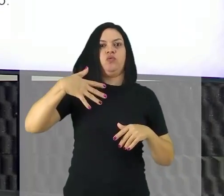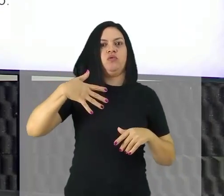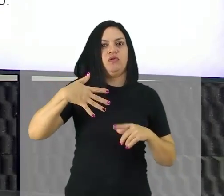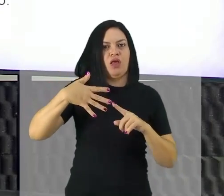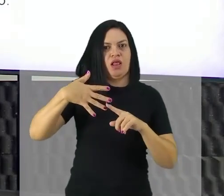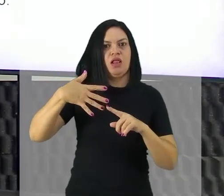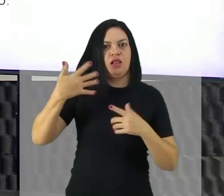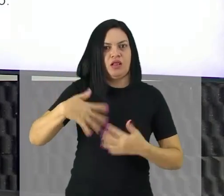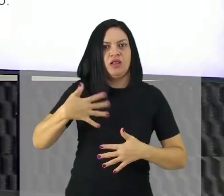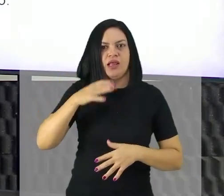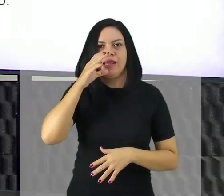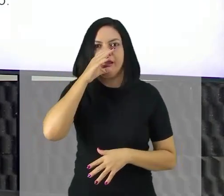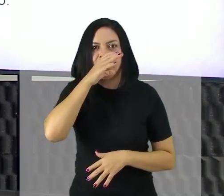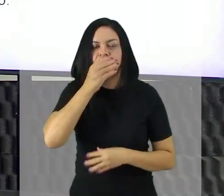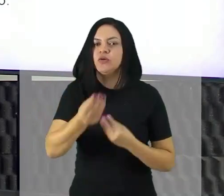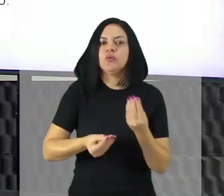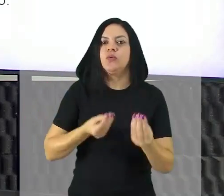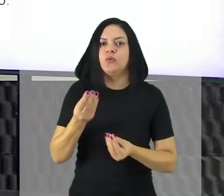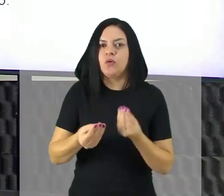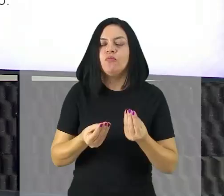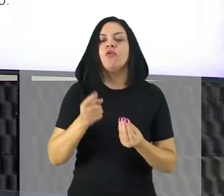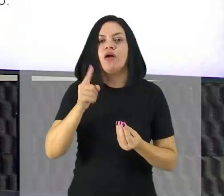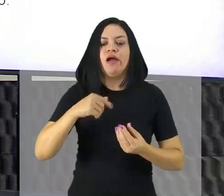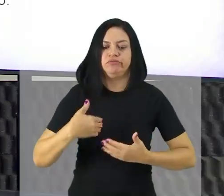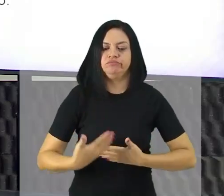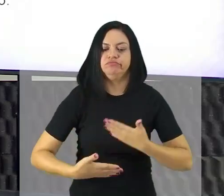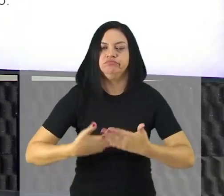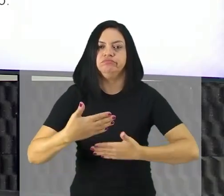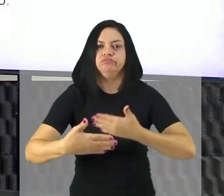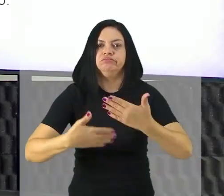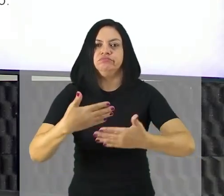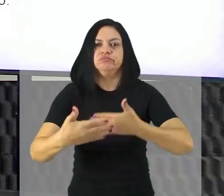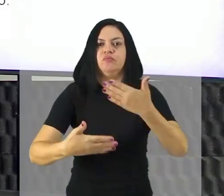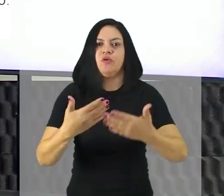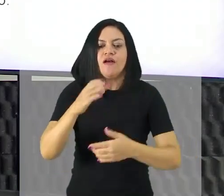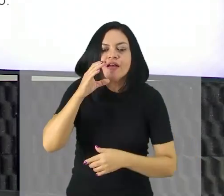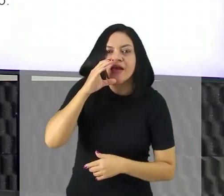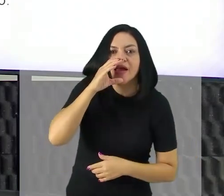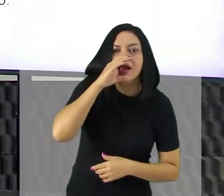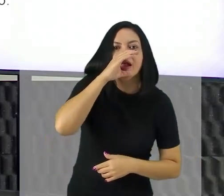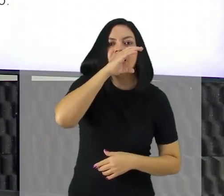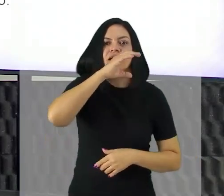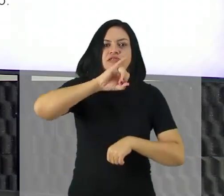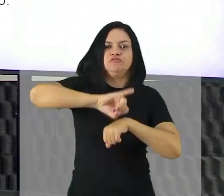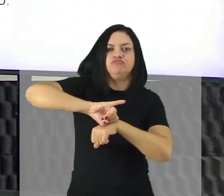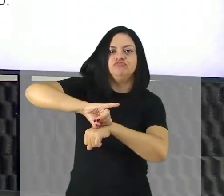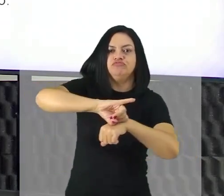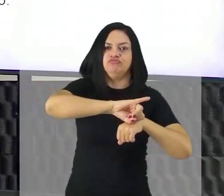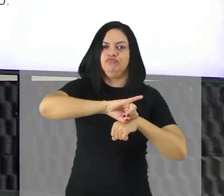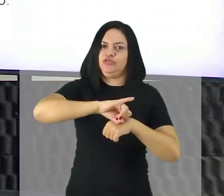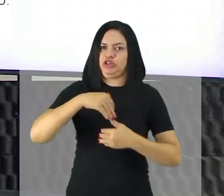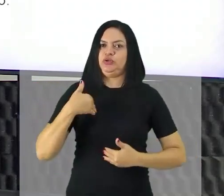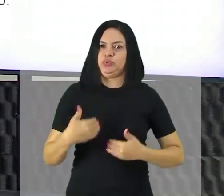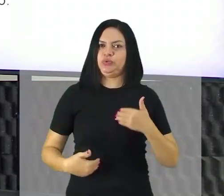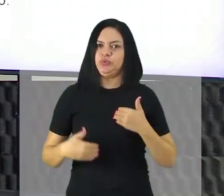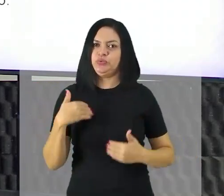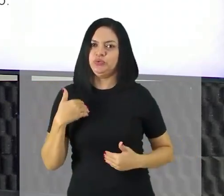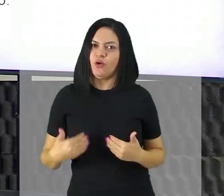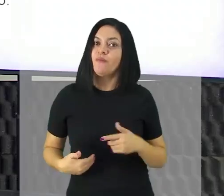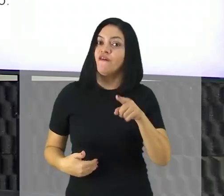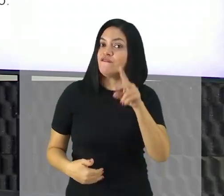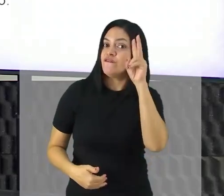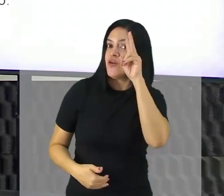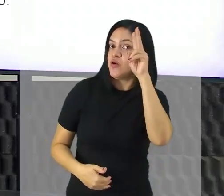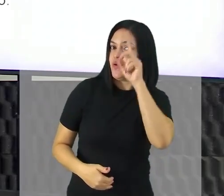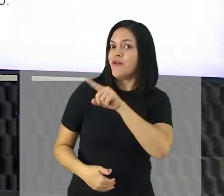queima? Esses são os processos de aquecimento dos corpos, tá? Que eu vou lembrar